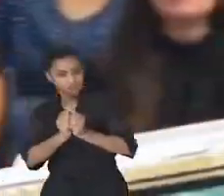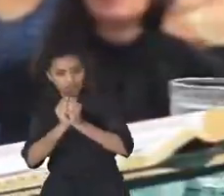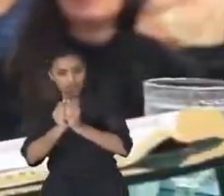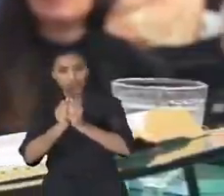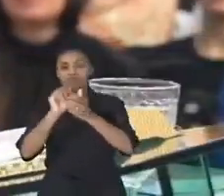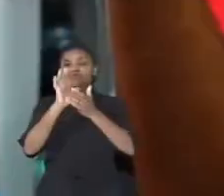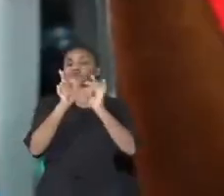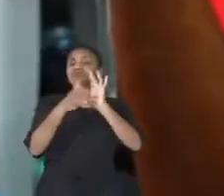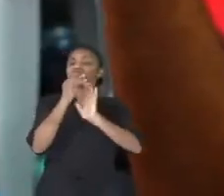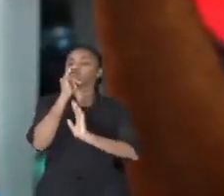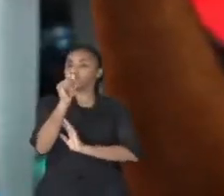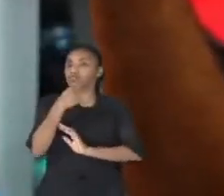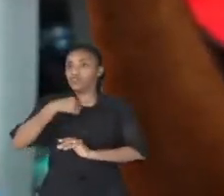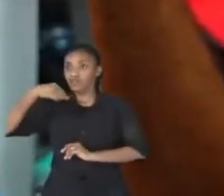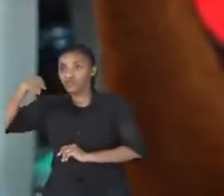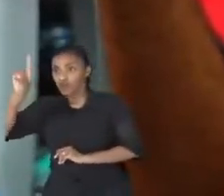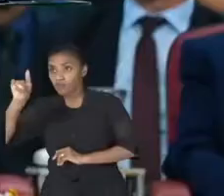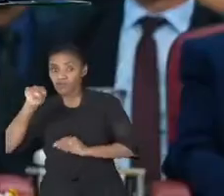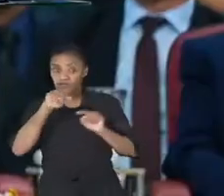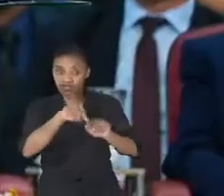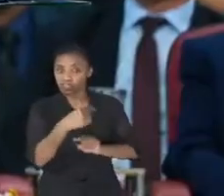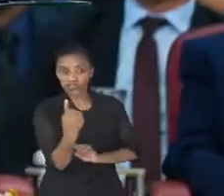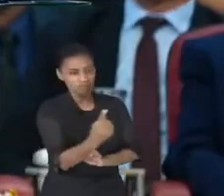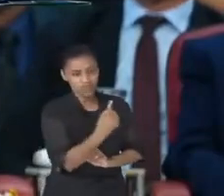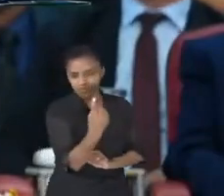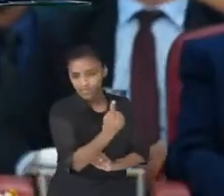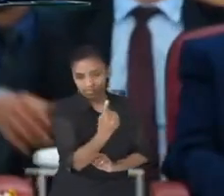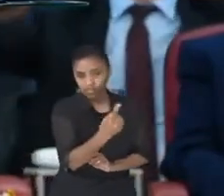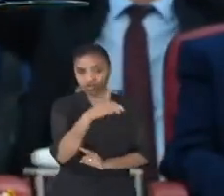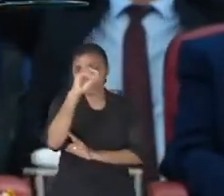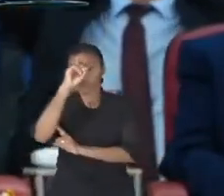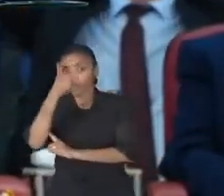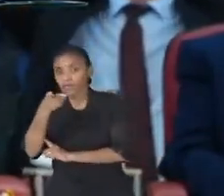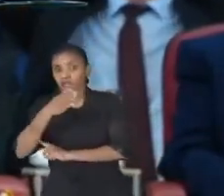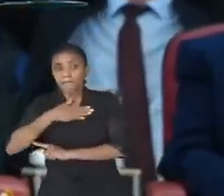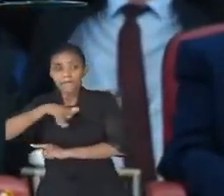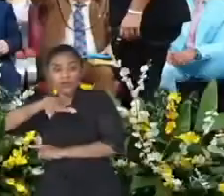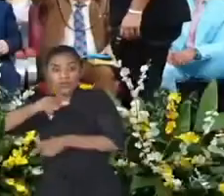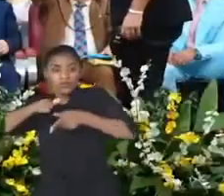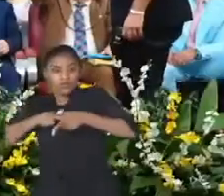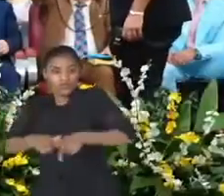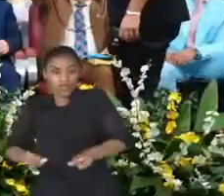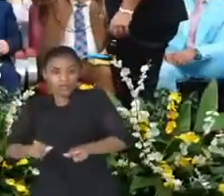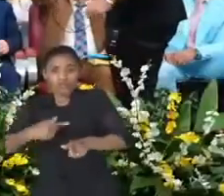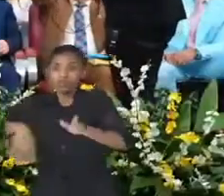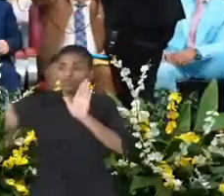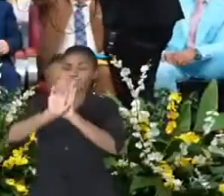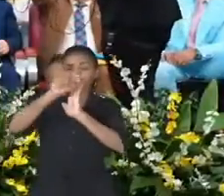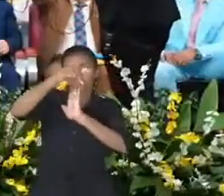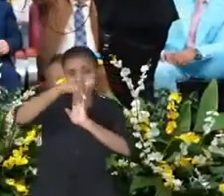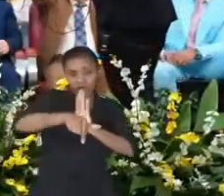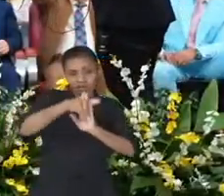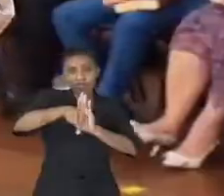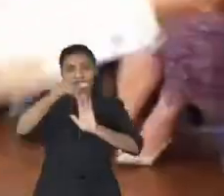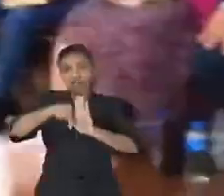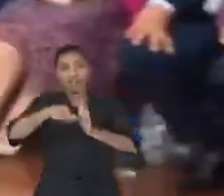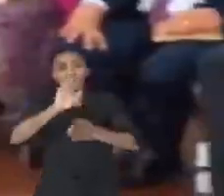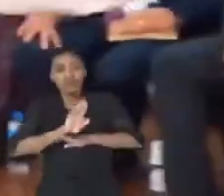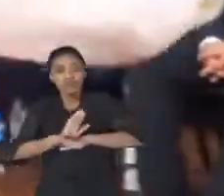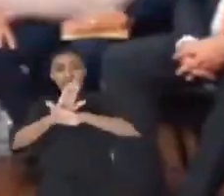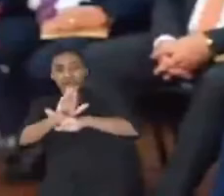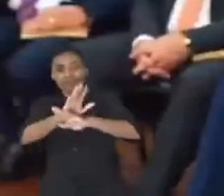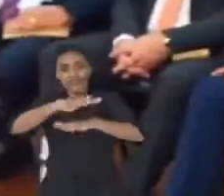dizendo: eu vou, mas eu não vou deixar vocês sozinhos. Eu vou mandar o meu irmão gêmeo, e quando ele chegar aqui, ele vai suprir